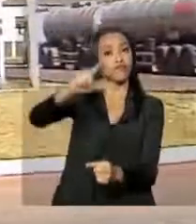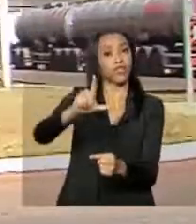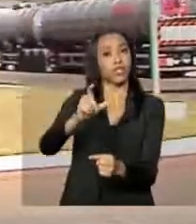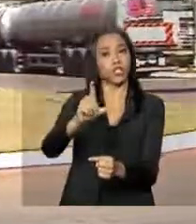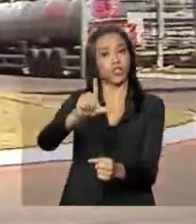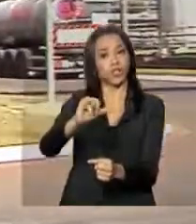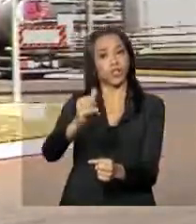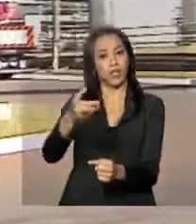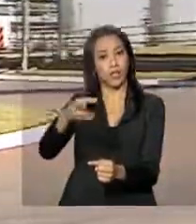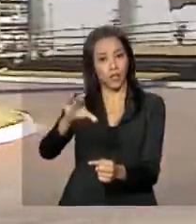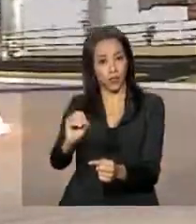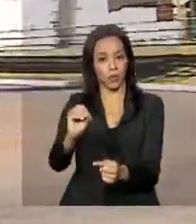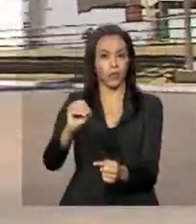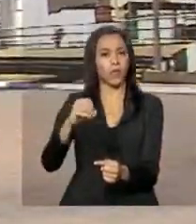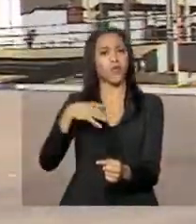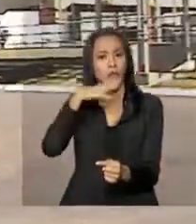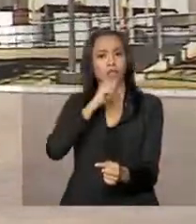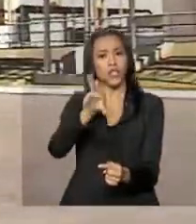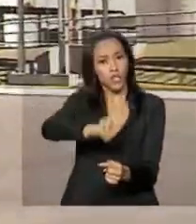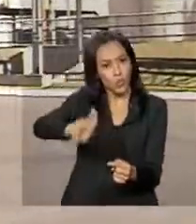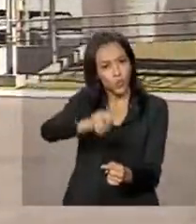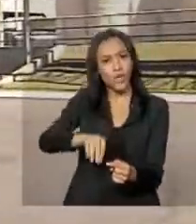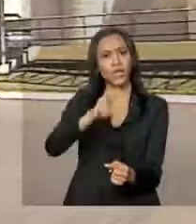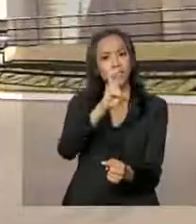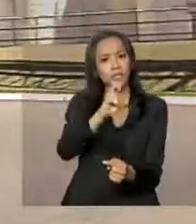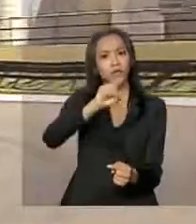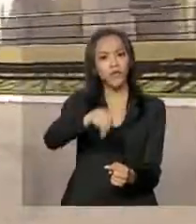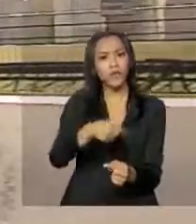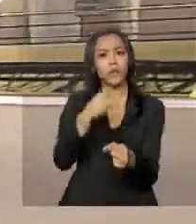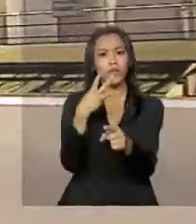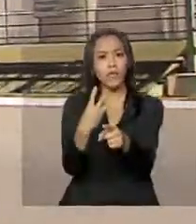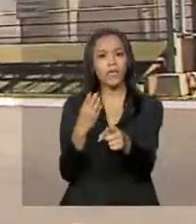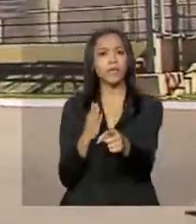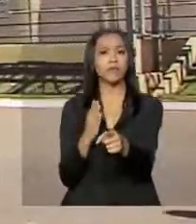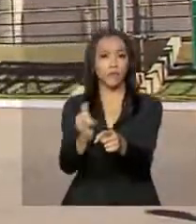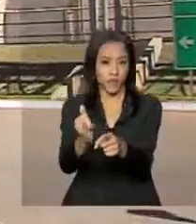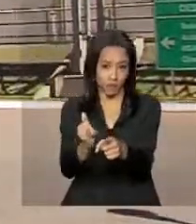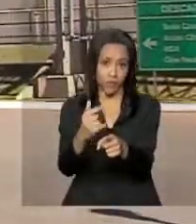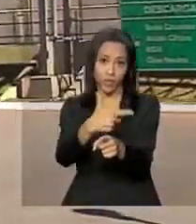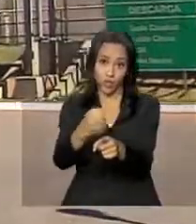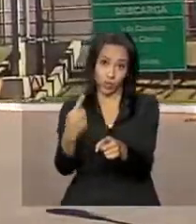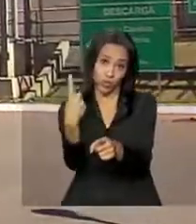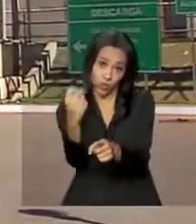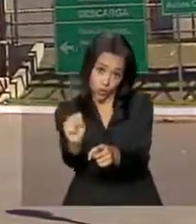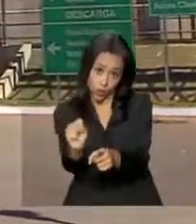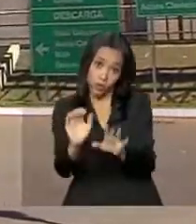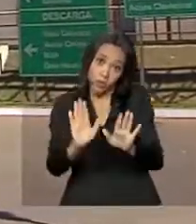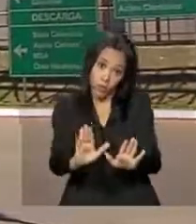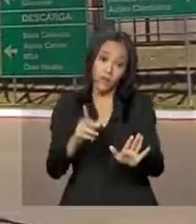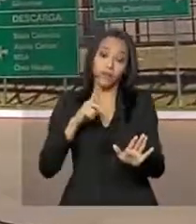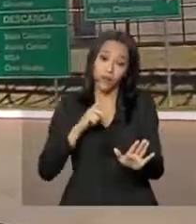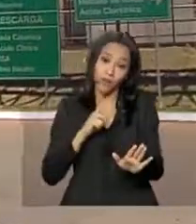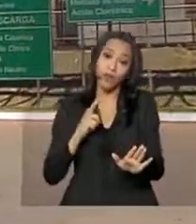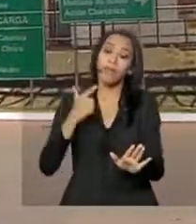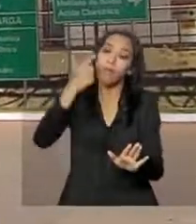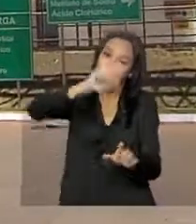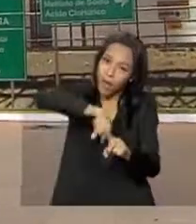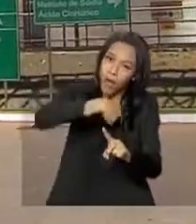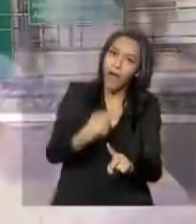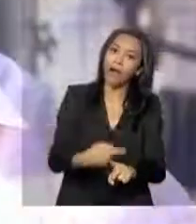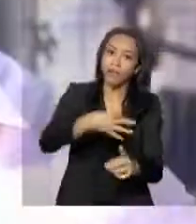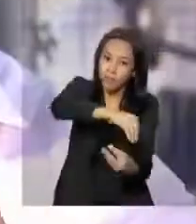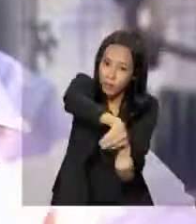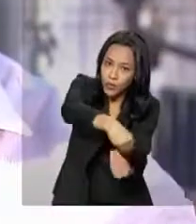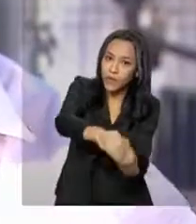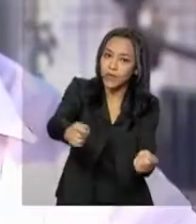de consumo é de 5,3 bilhões de litros em 2018, mas ainda existe espaço para o aumento dessa